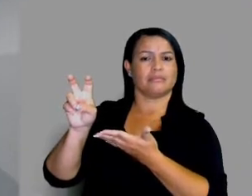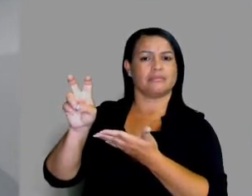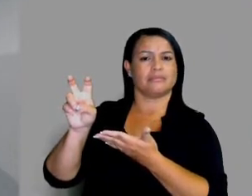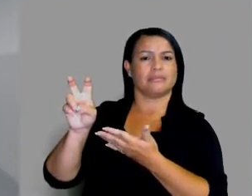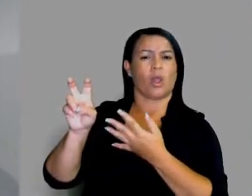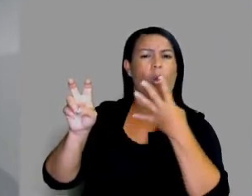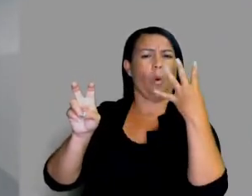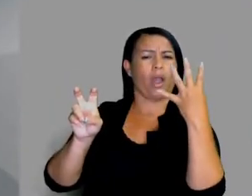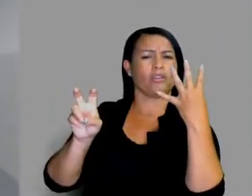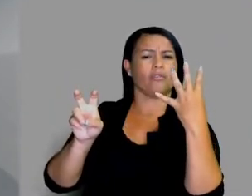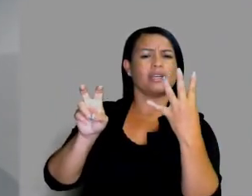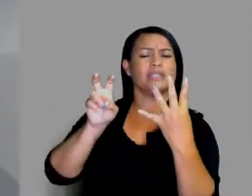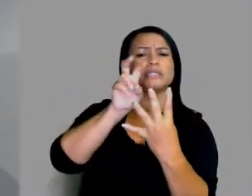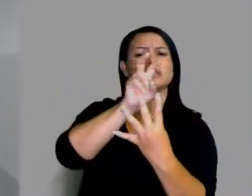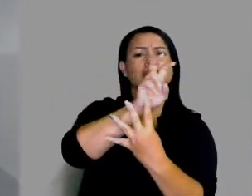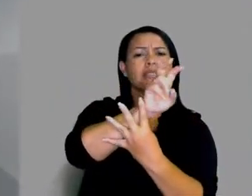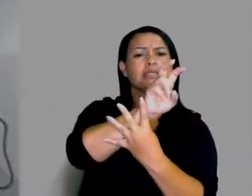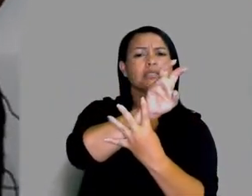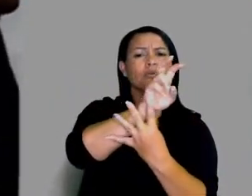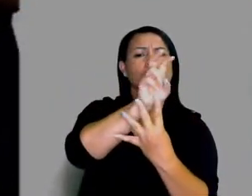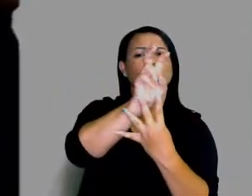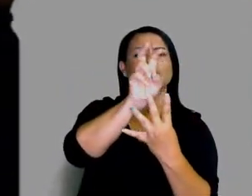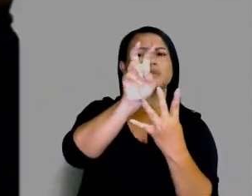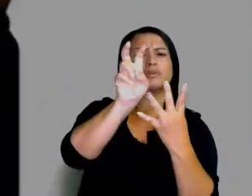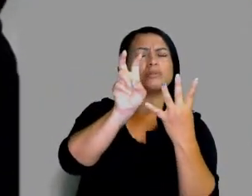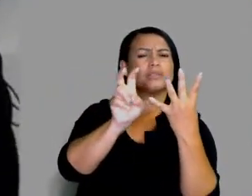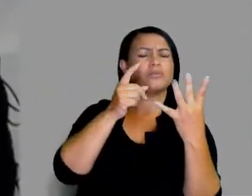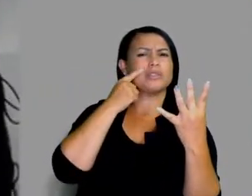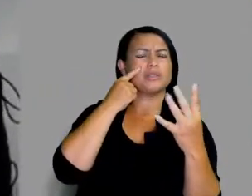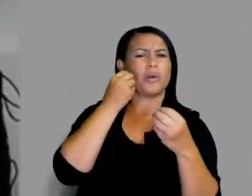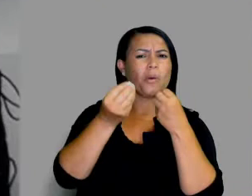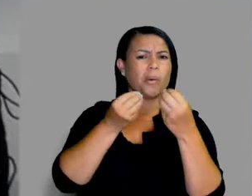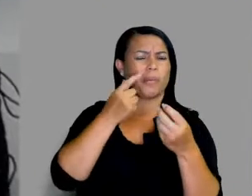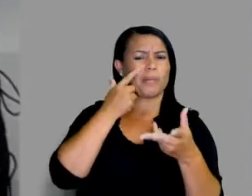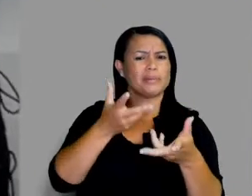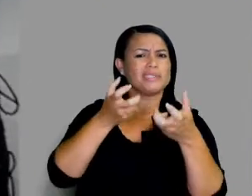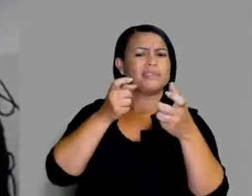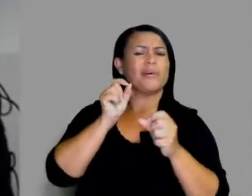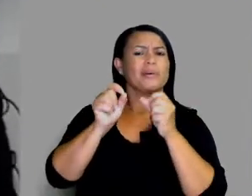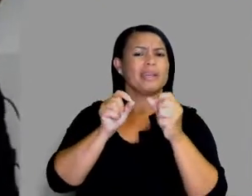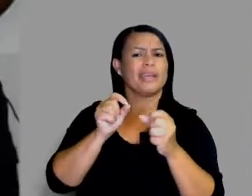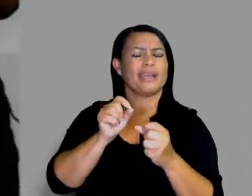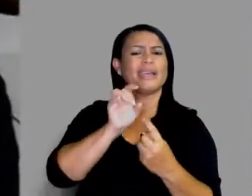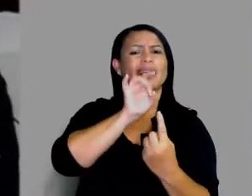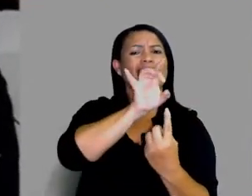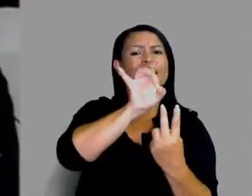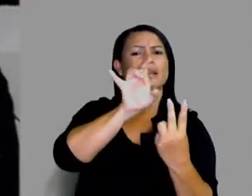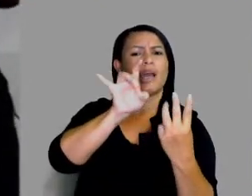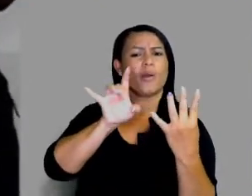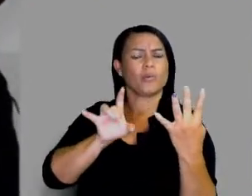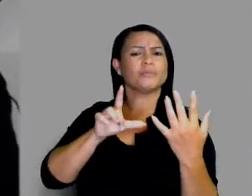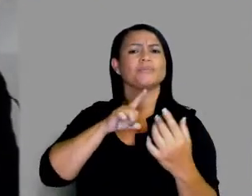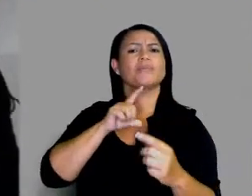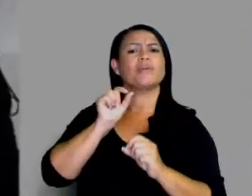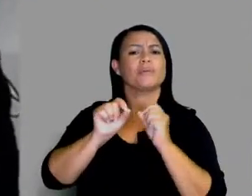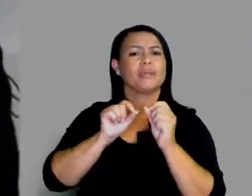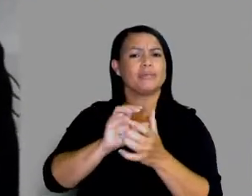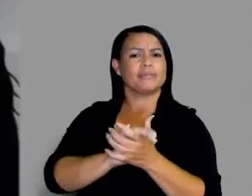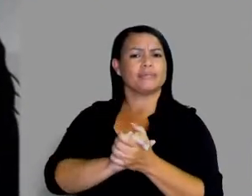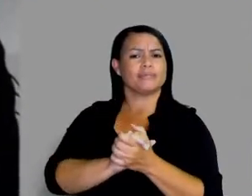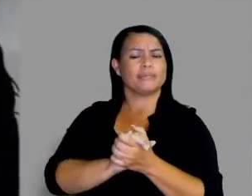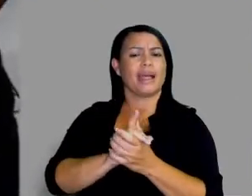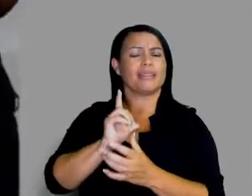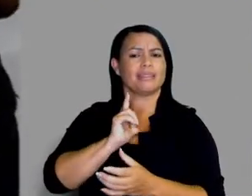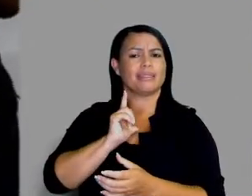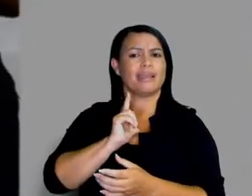repetido 4 vezes, tá? Então, vocês podem observar que cada um aí vai